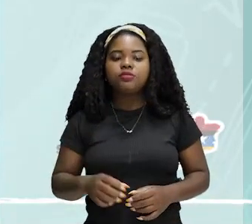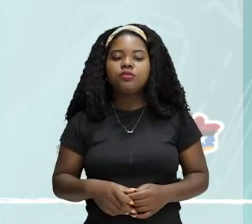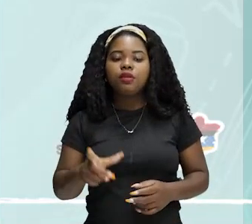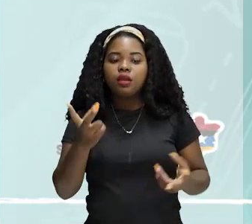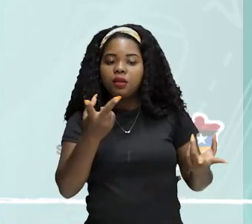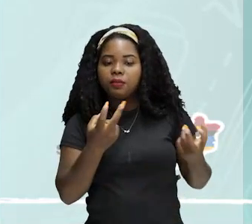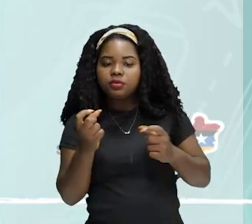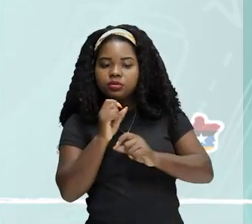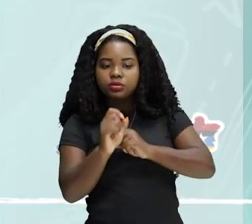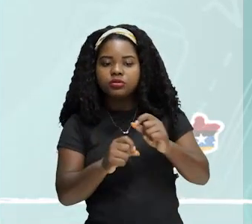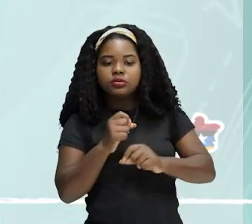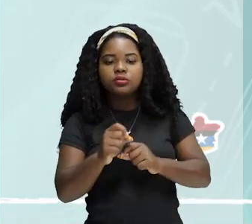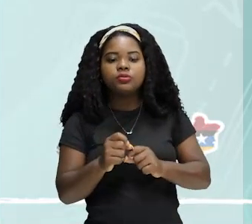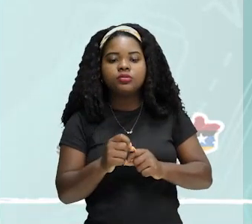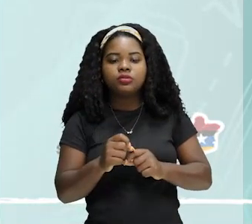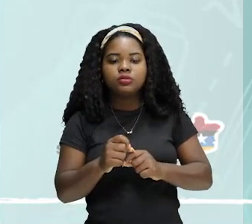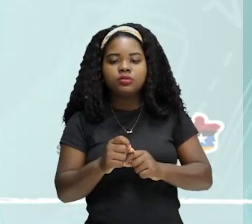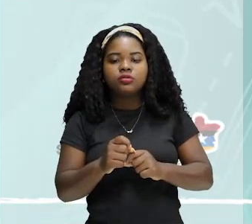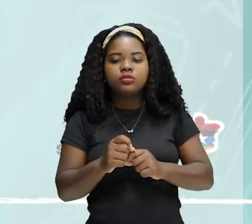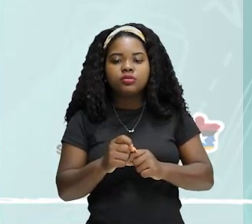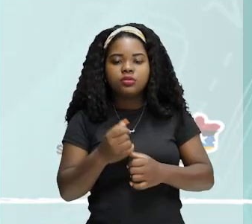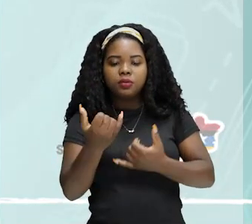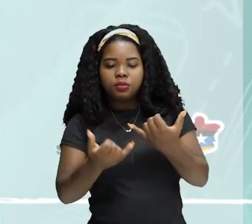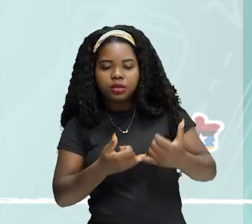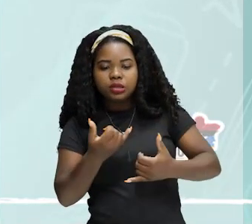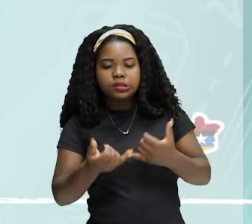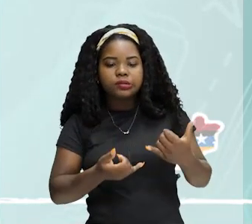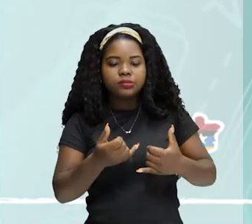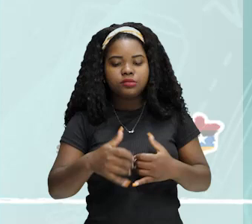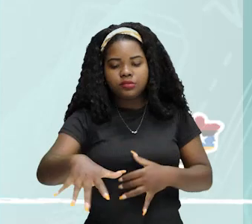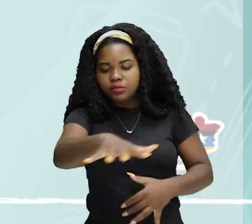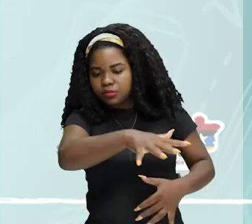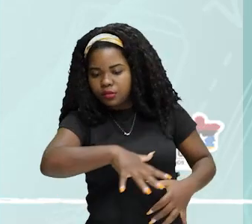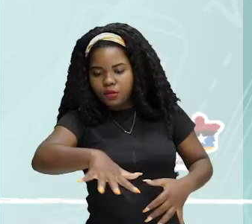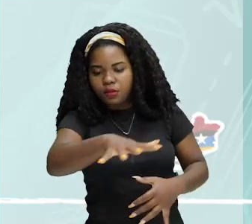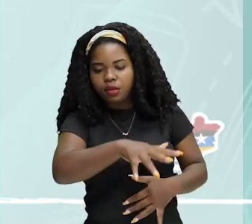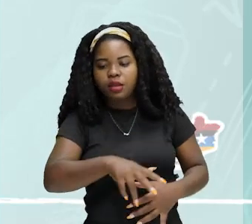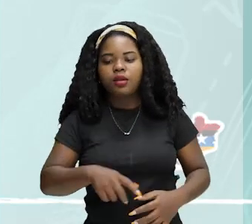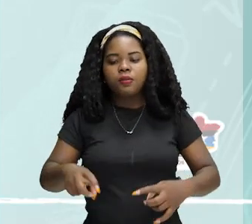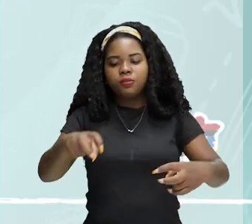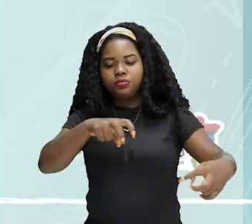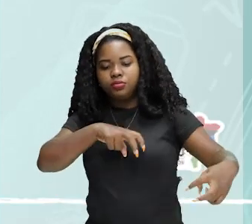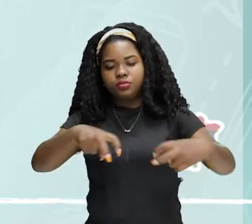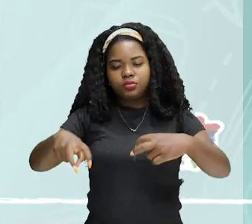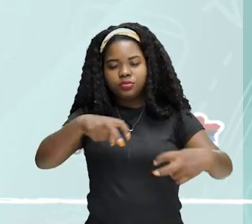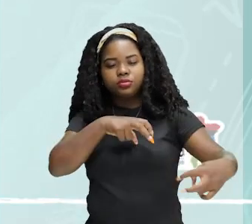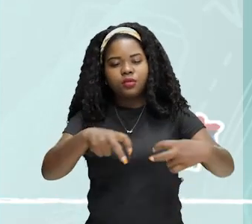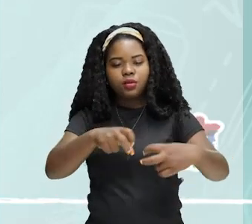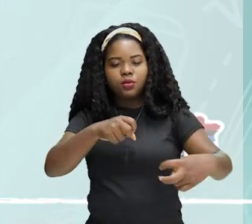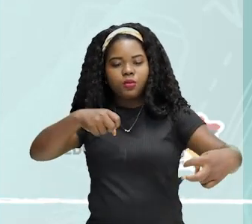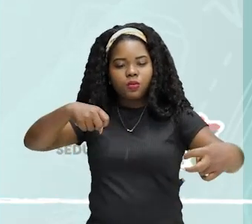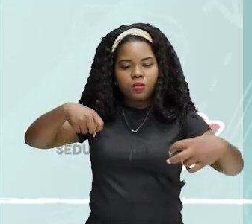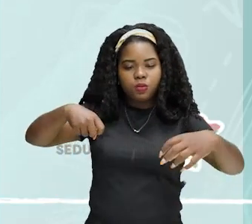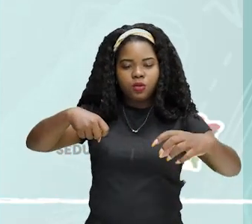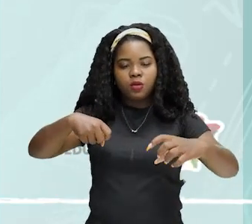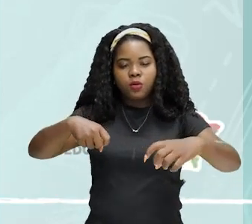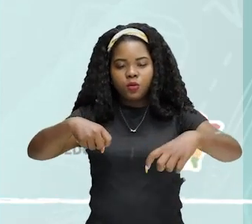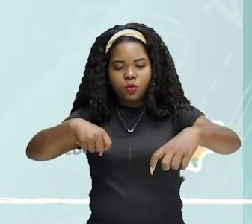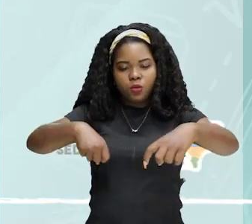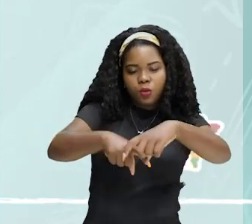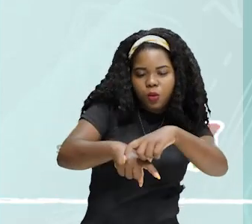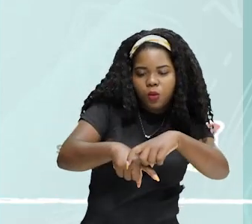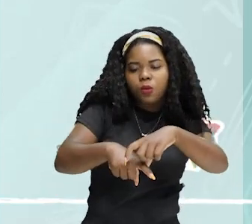área, no campo de jogo da equipe adversária, com o objetivo de fazer um gol, com o objetivo de fazer uma